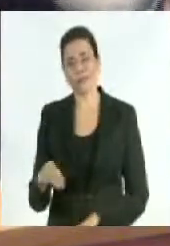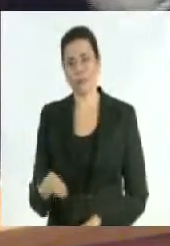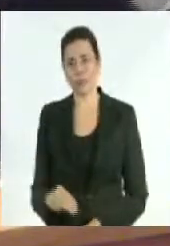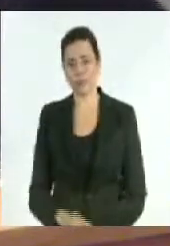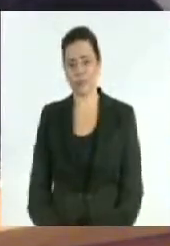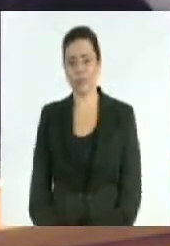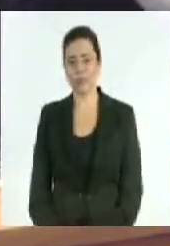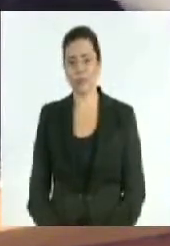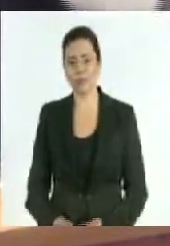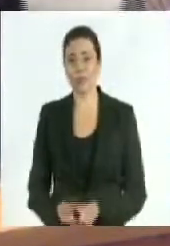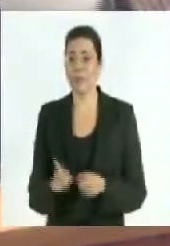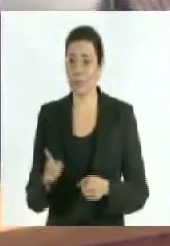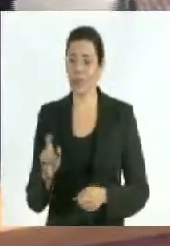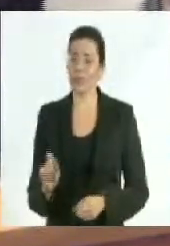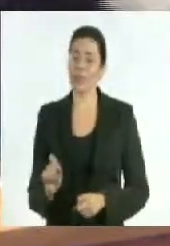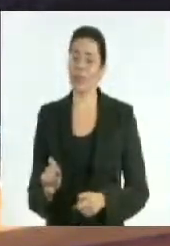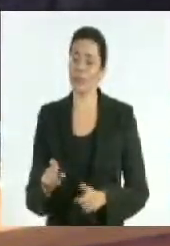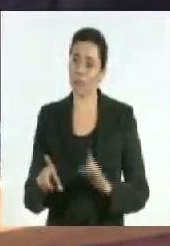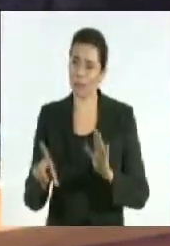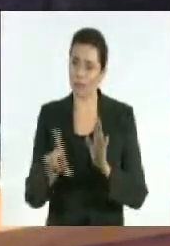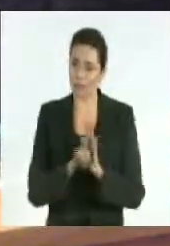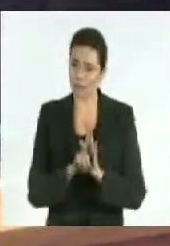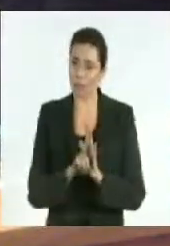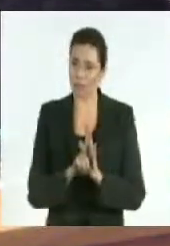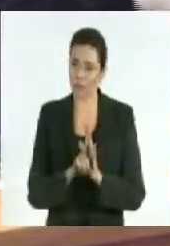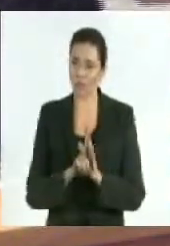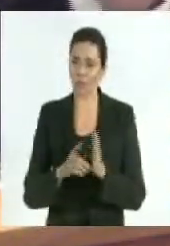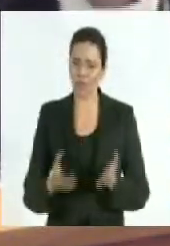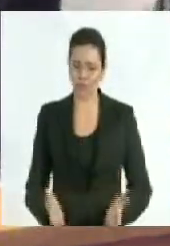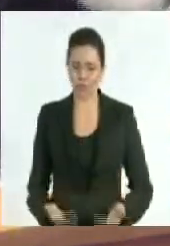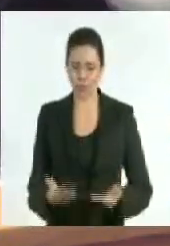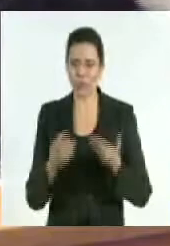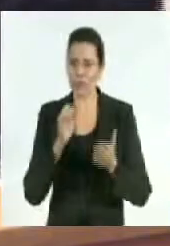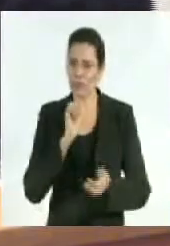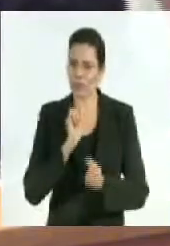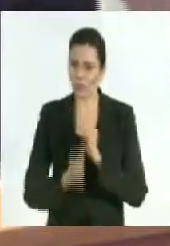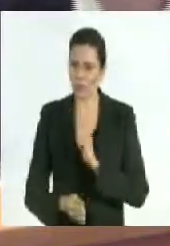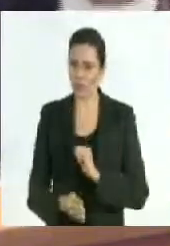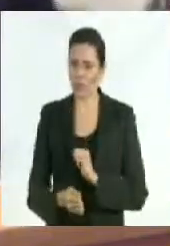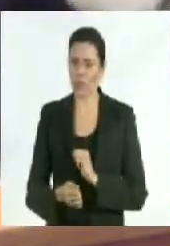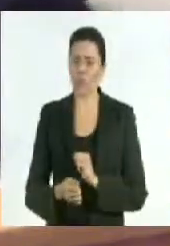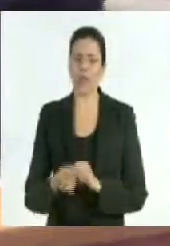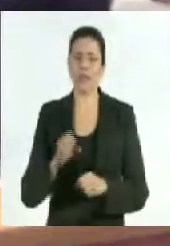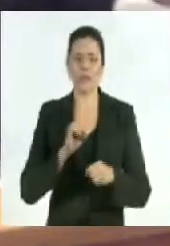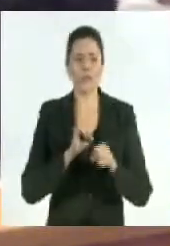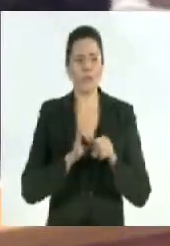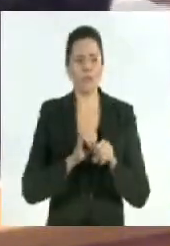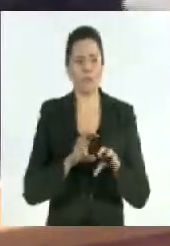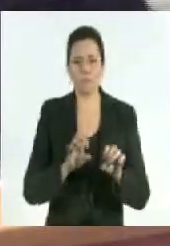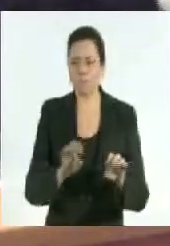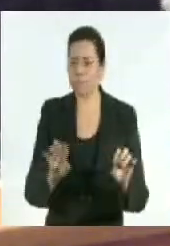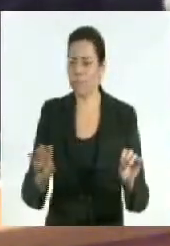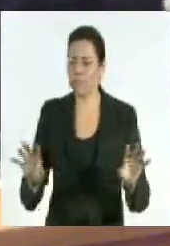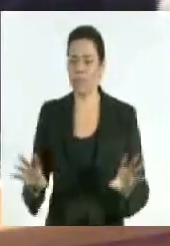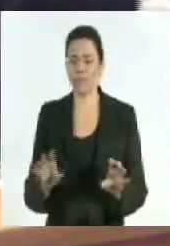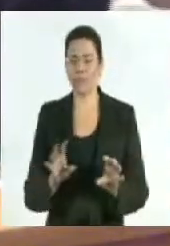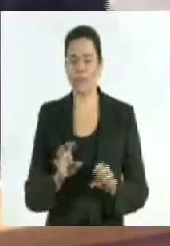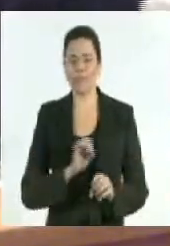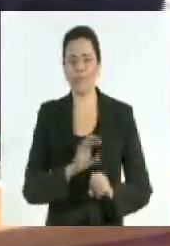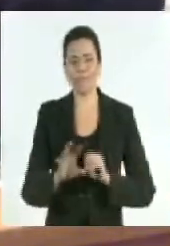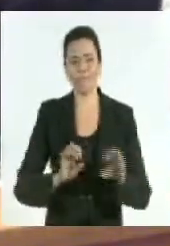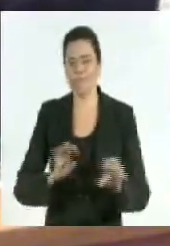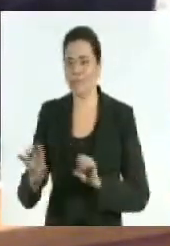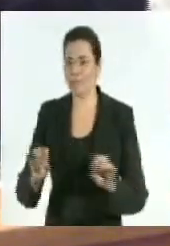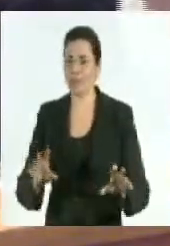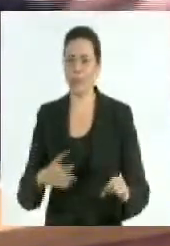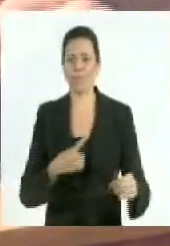a todas as comunidades de uma forma geral, os departamentos de esporte, as escolinhas, que é uma forma de inclusão social muito